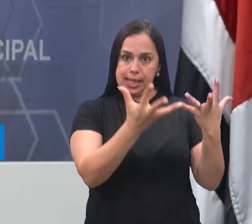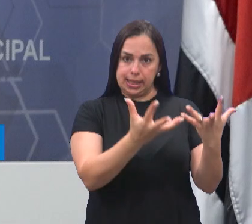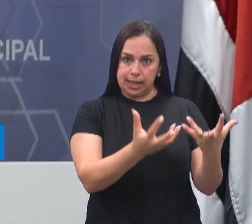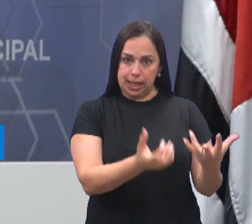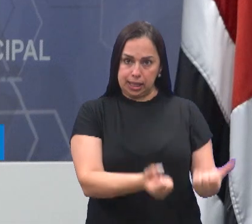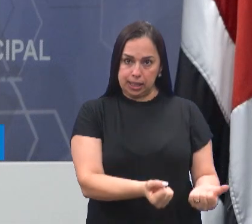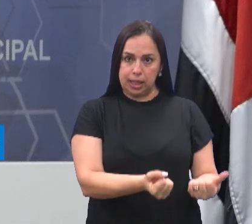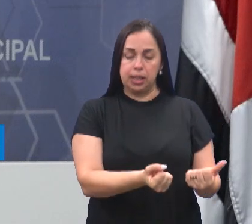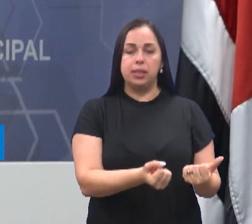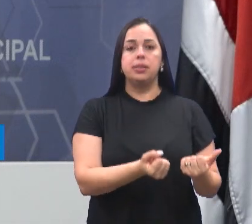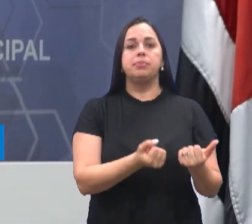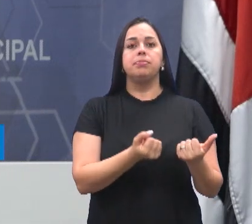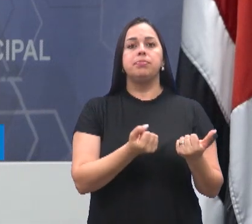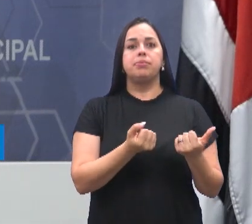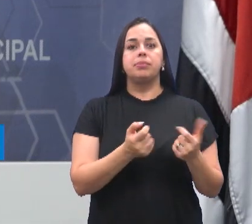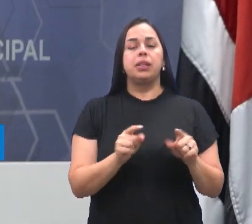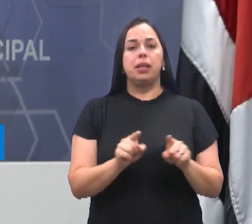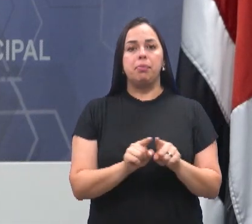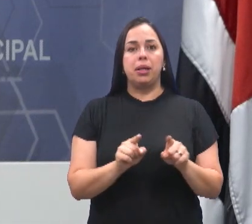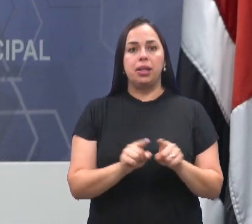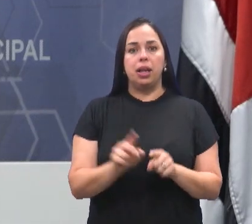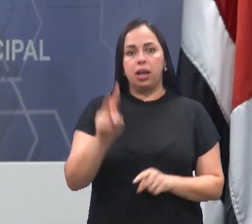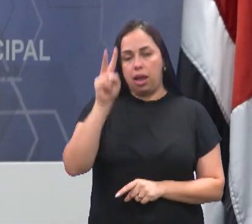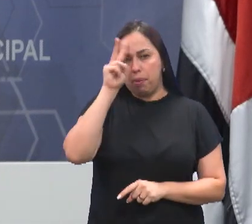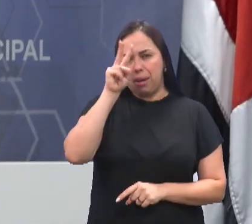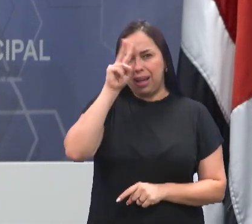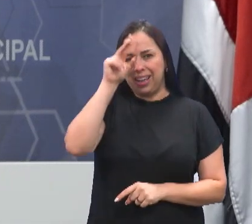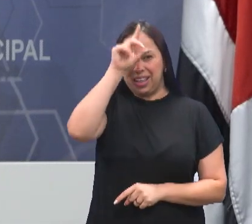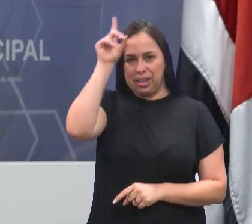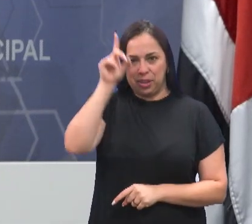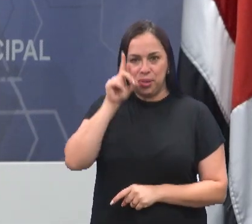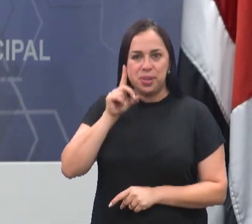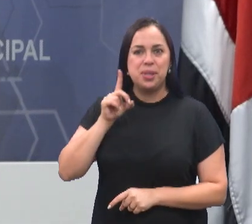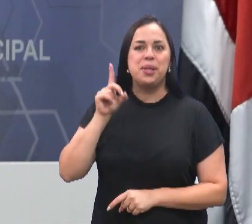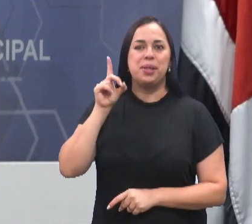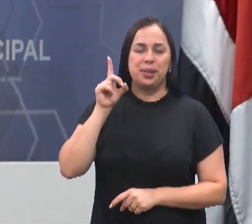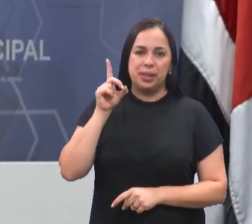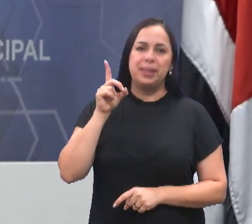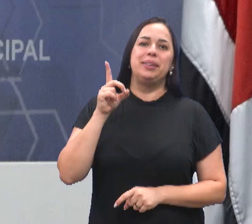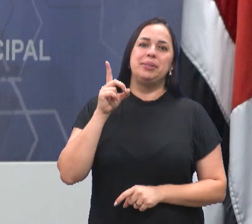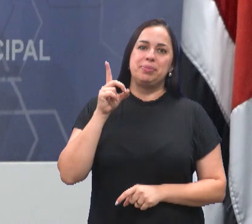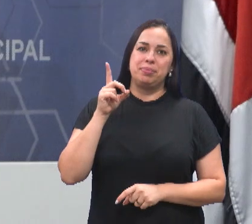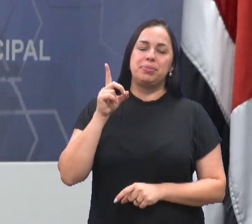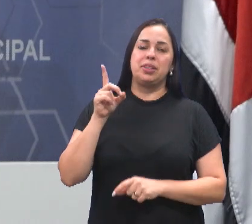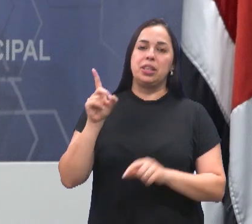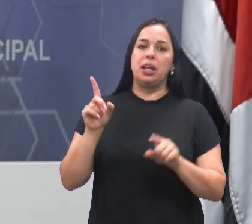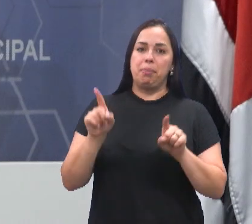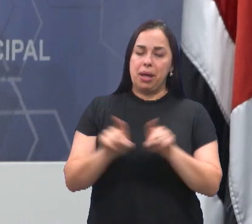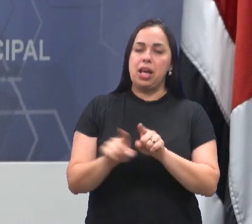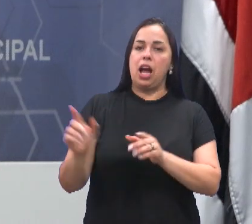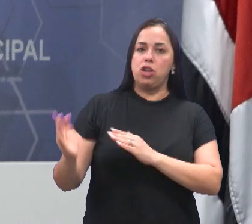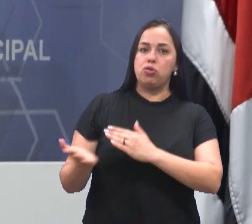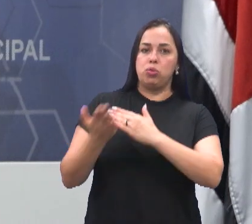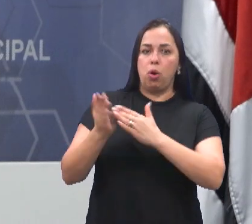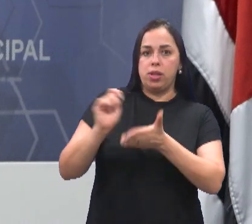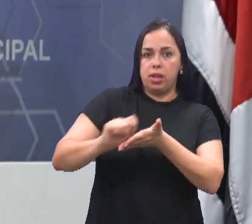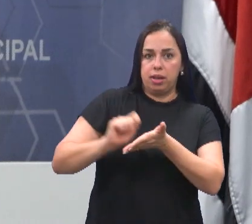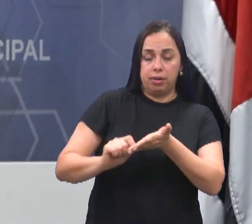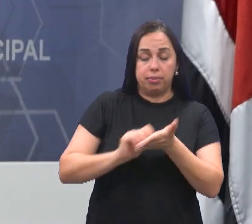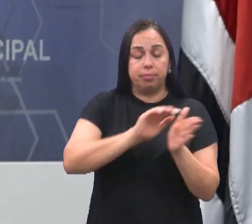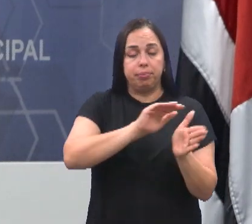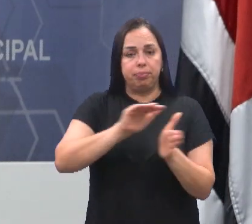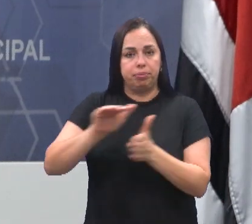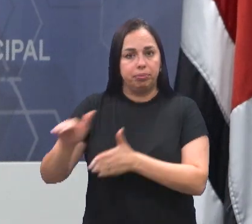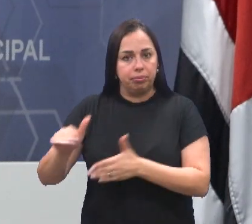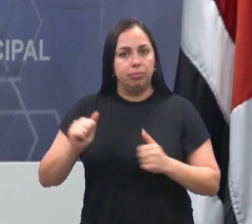do projeto. Também lembrar a vereadora Dulce Rita, que também co-autora desse projeto. E agora,